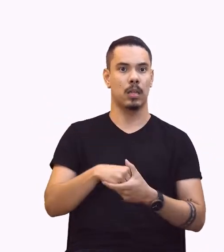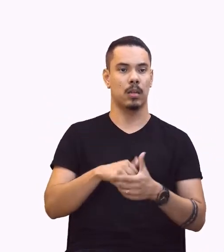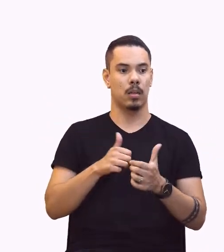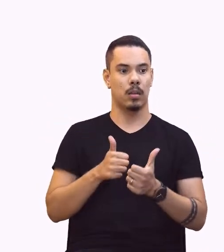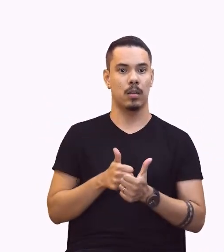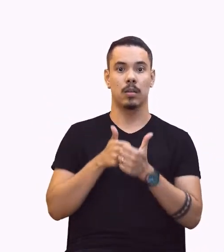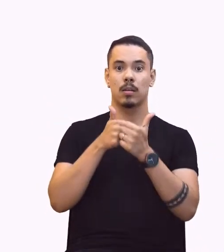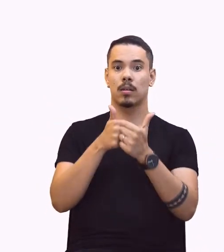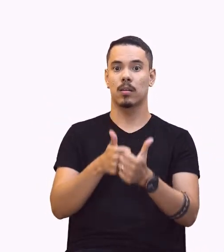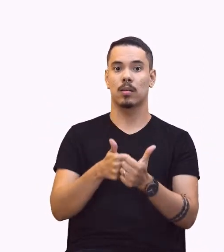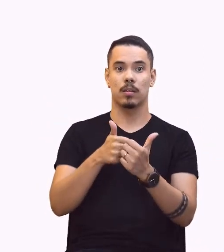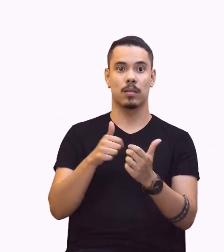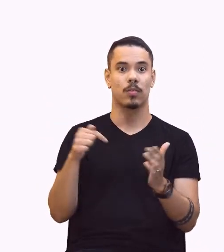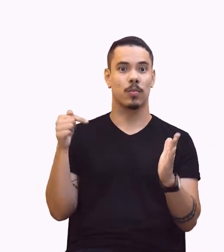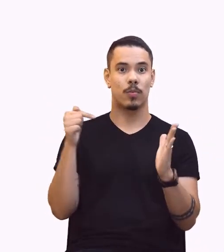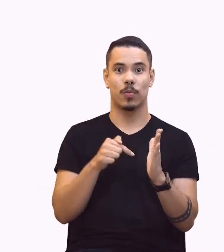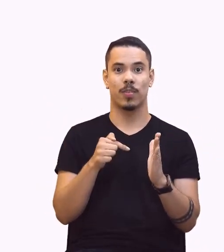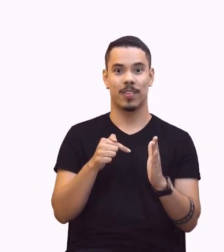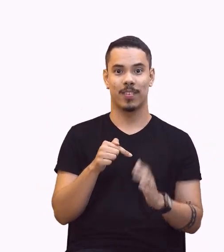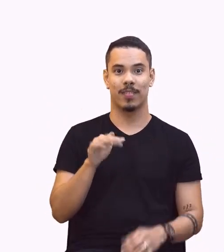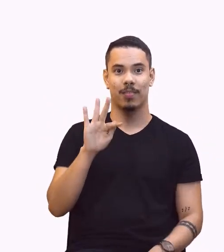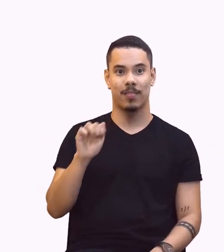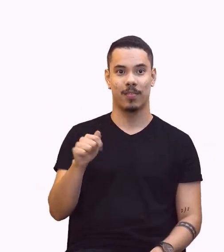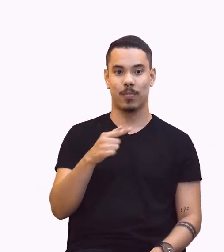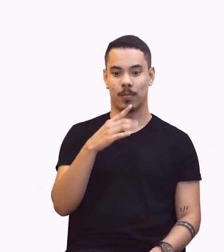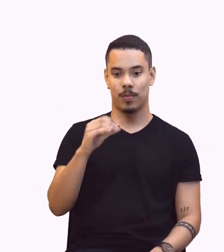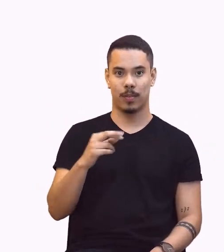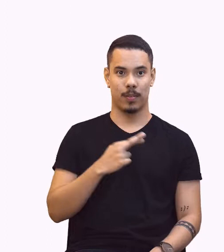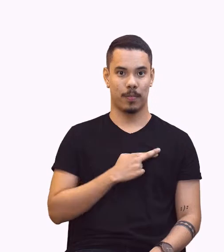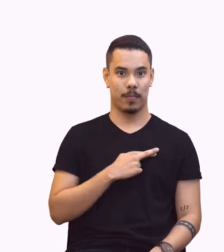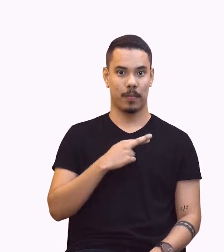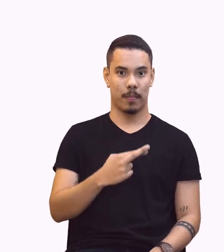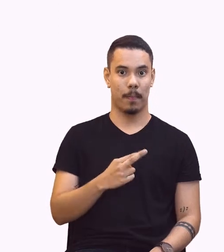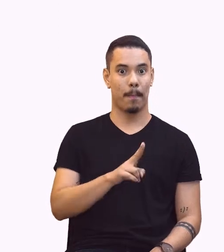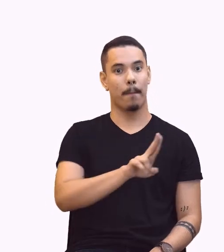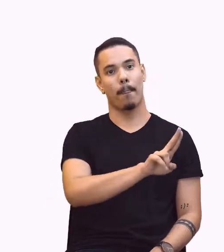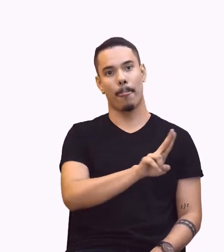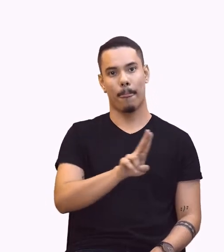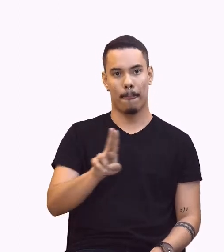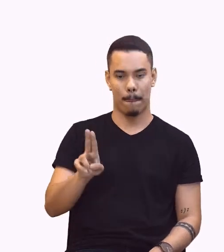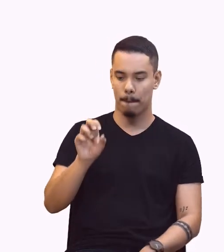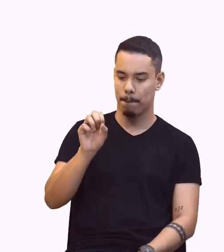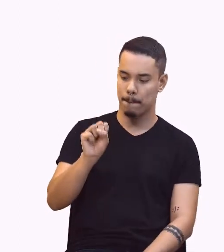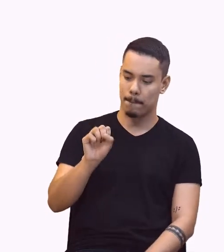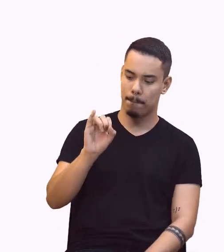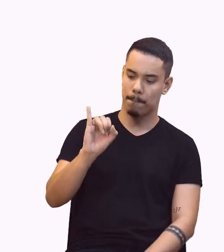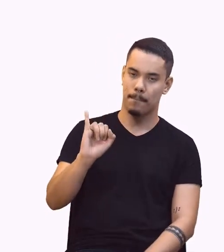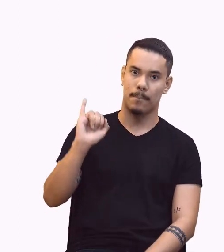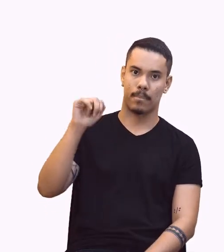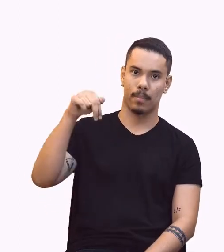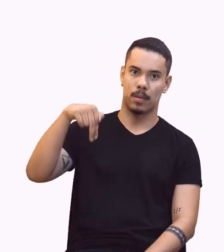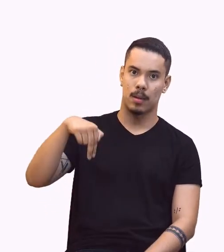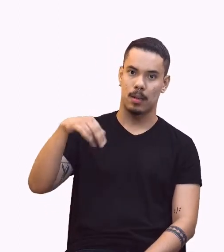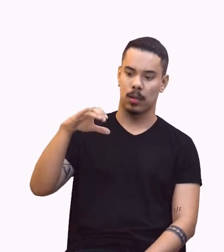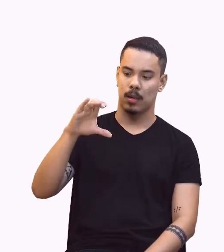por fusão de religiões ou sincretismo. Essa palavra sincretismo, pessoal, quer